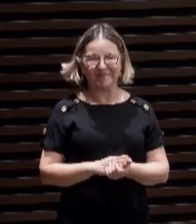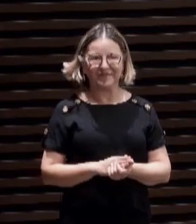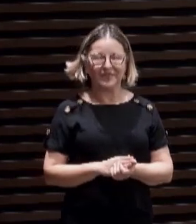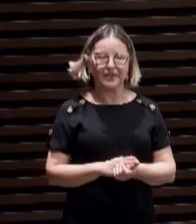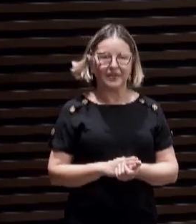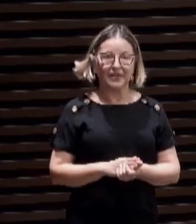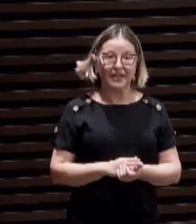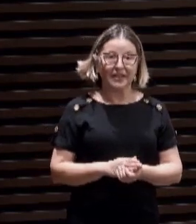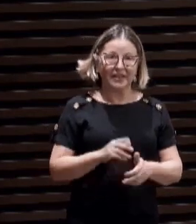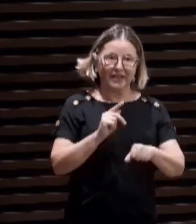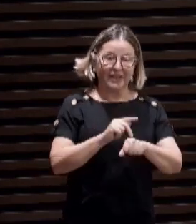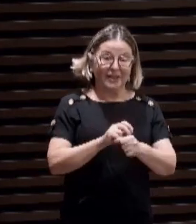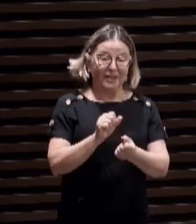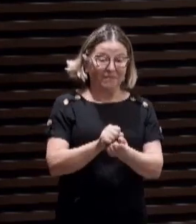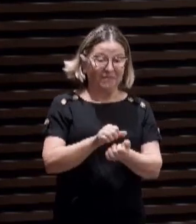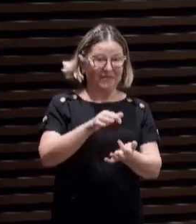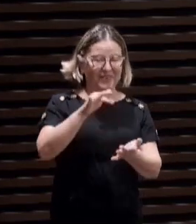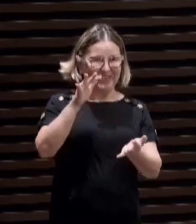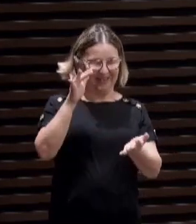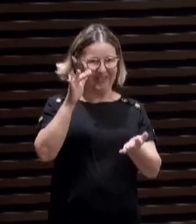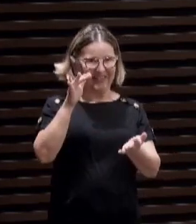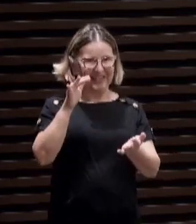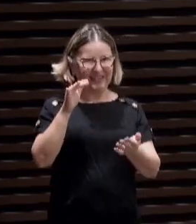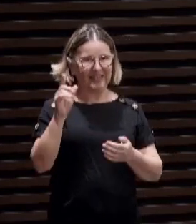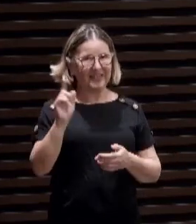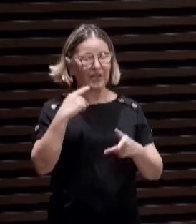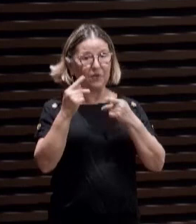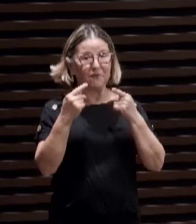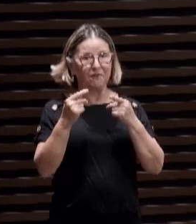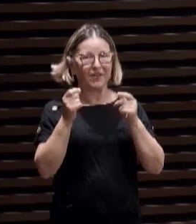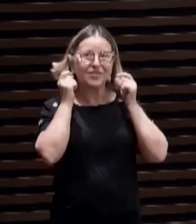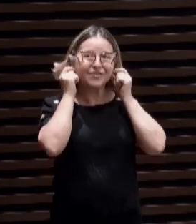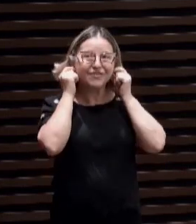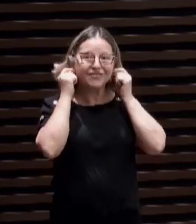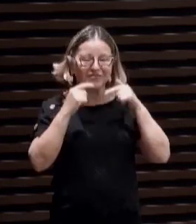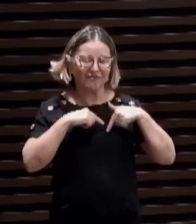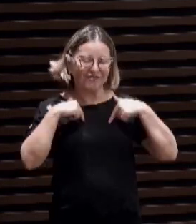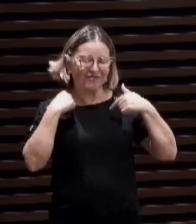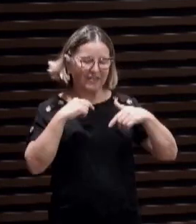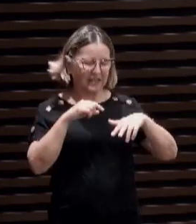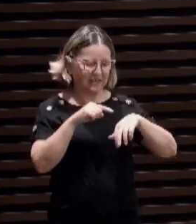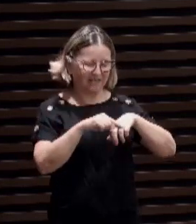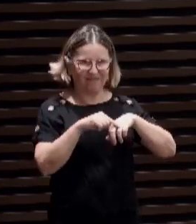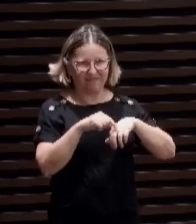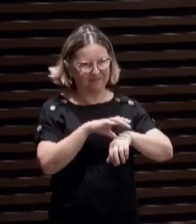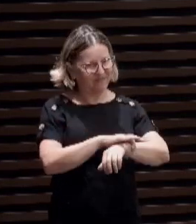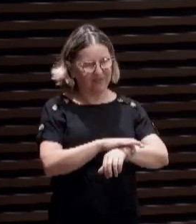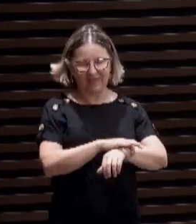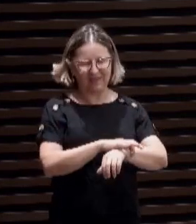As pedras preciosas aqui mencionadas não se referem a joias que são consideradas de alto